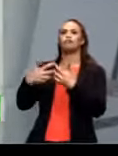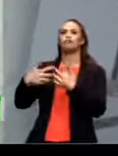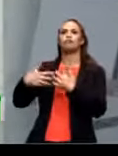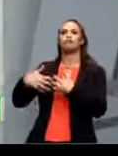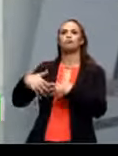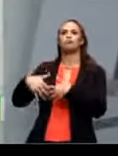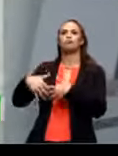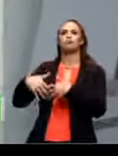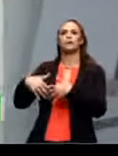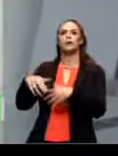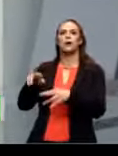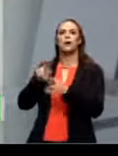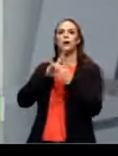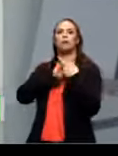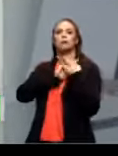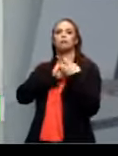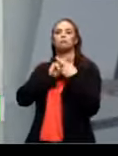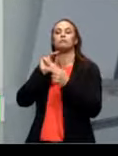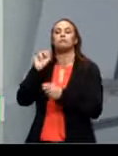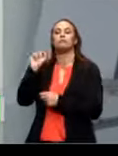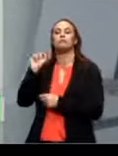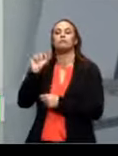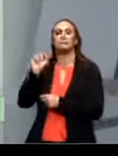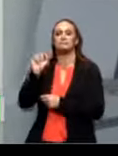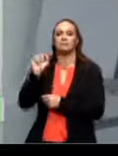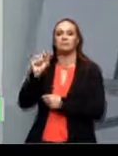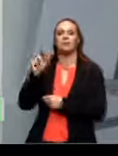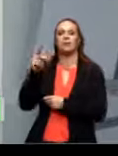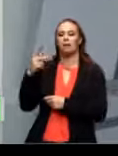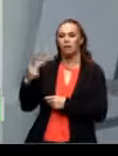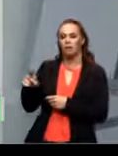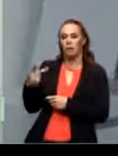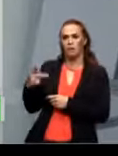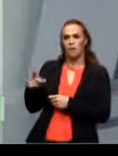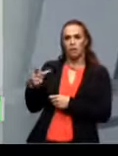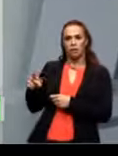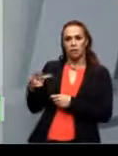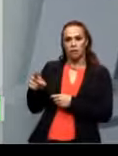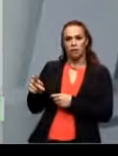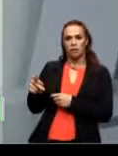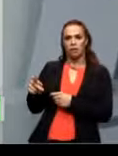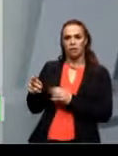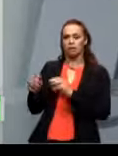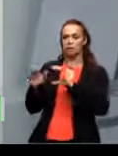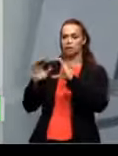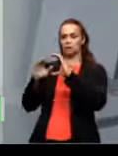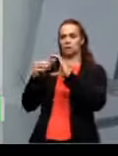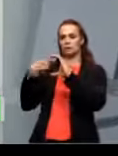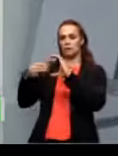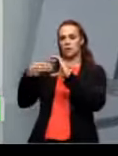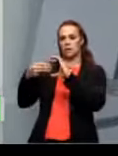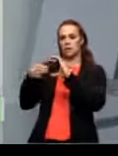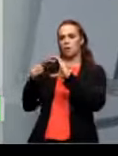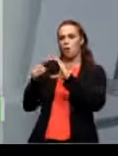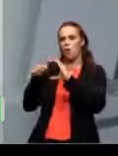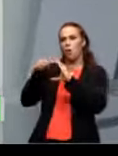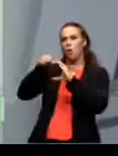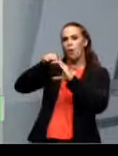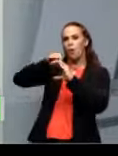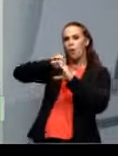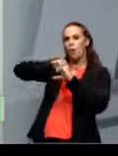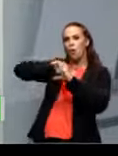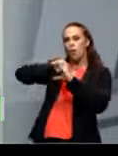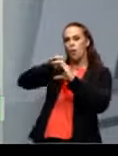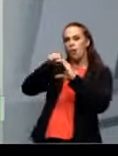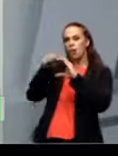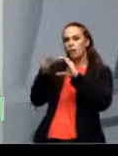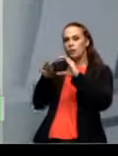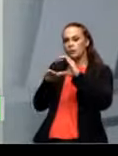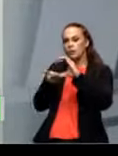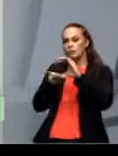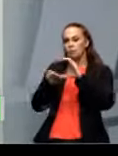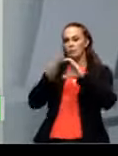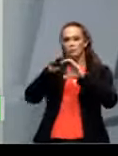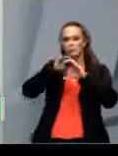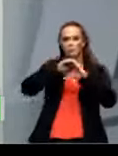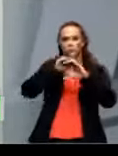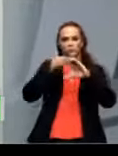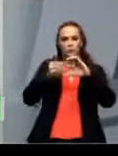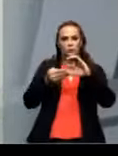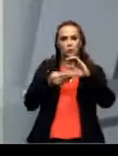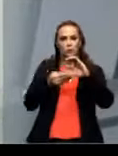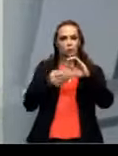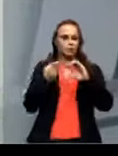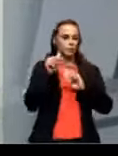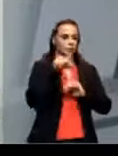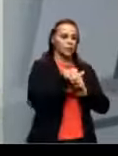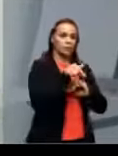da membrana nuclear. A membrana plasmática, ela envolve a célula. E a membrana nuclear, ela envolve